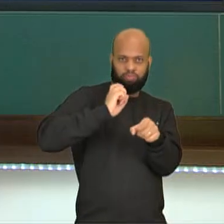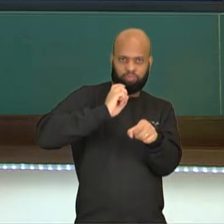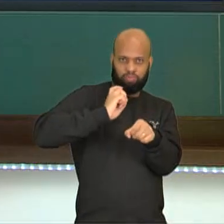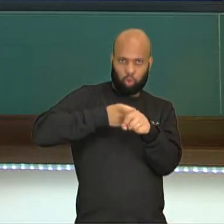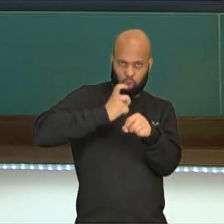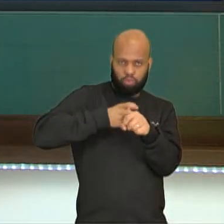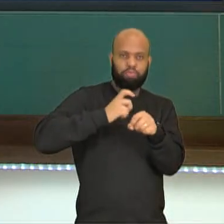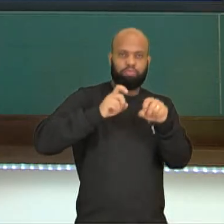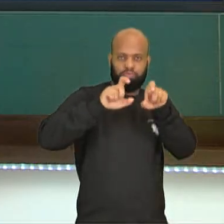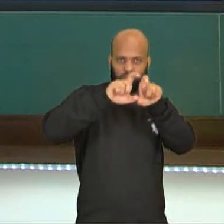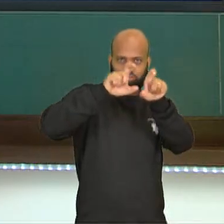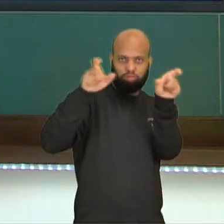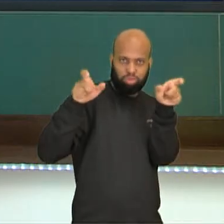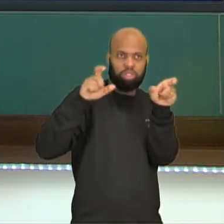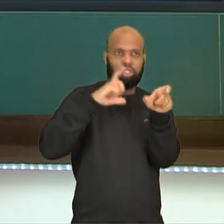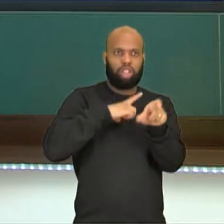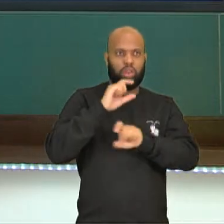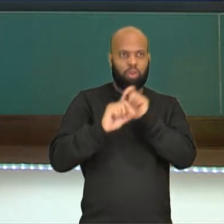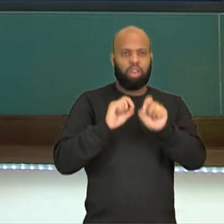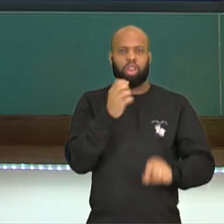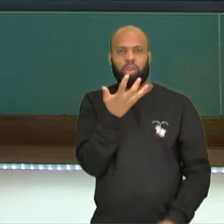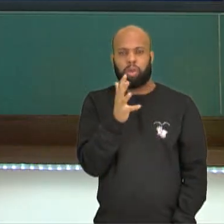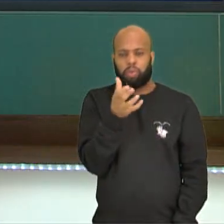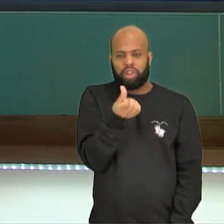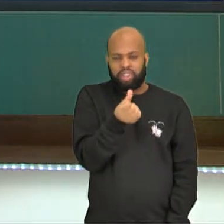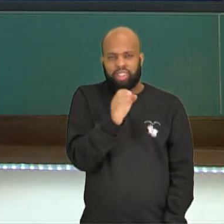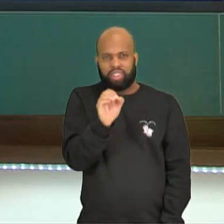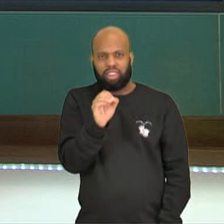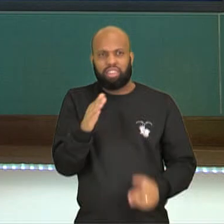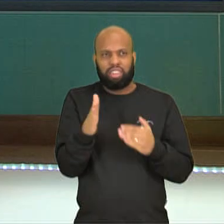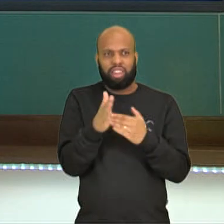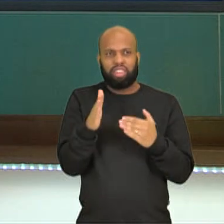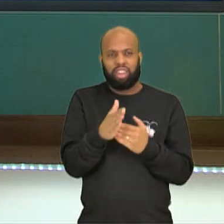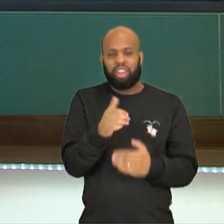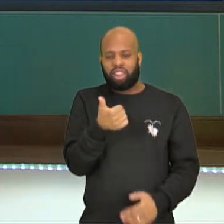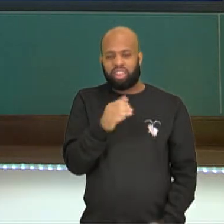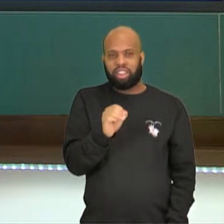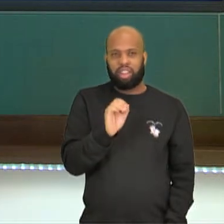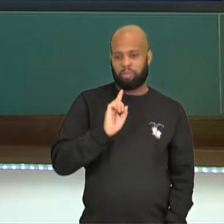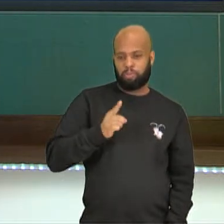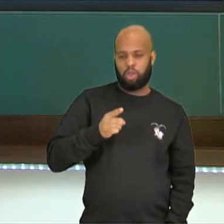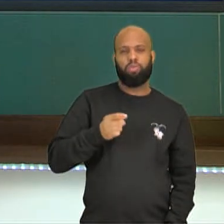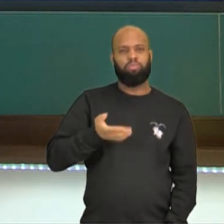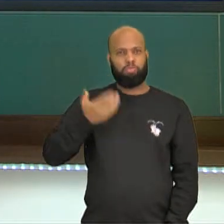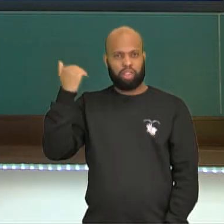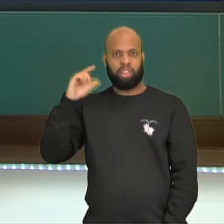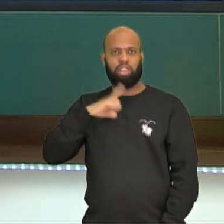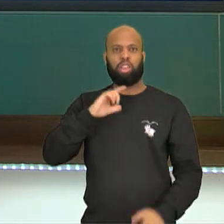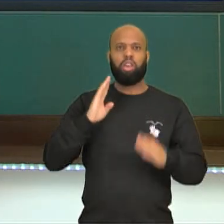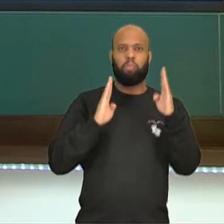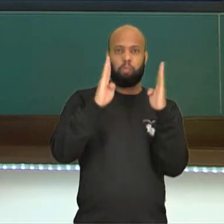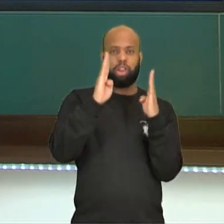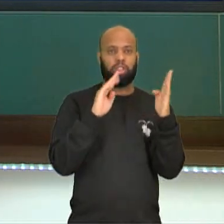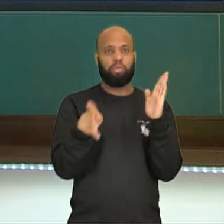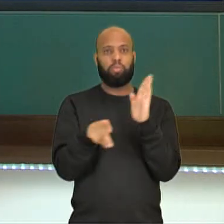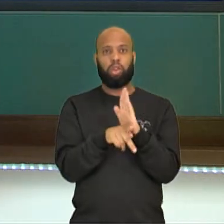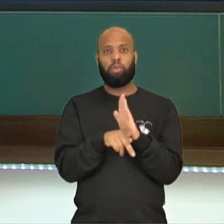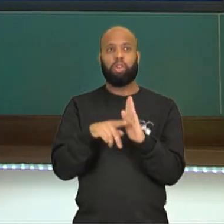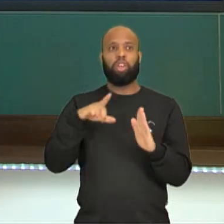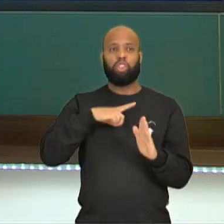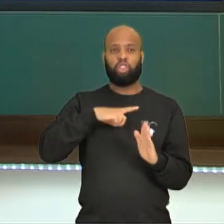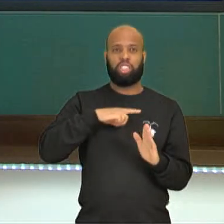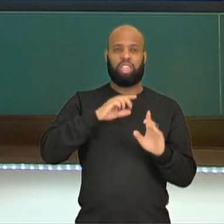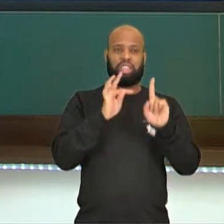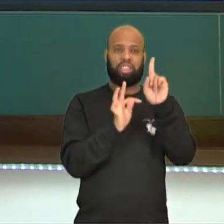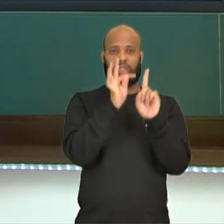a 60 até 12, até 10 mil anos atrás é o período glacial, um período que